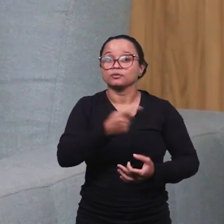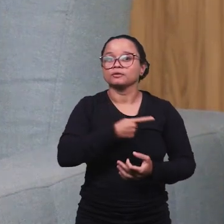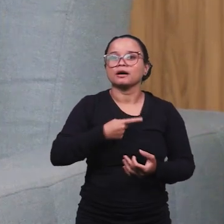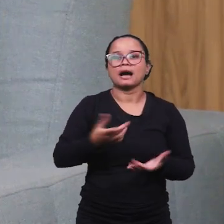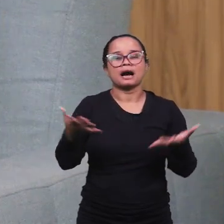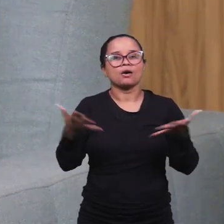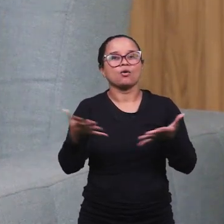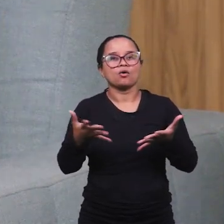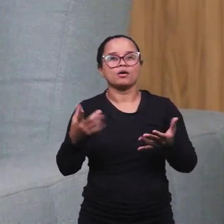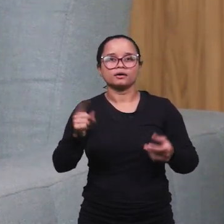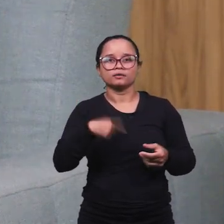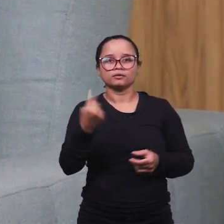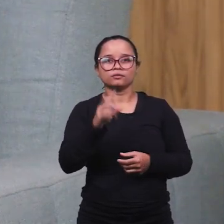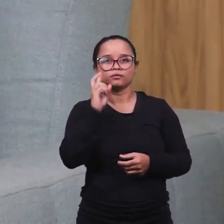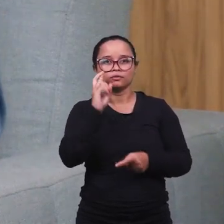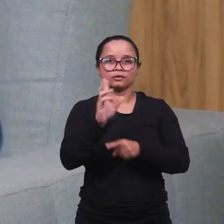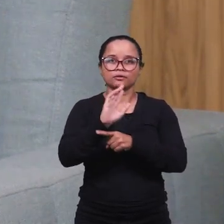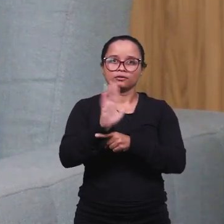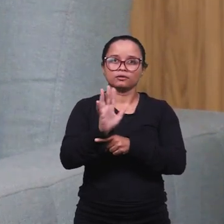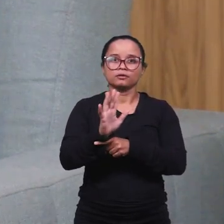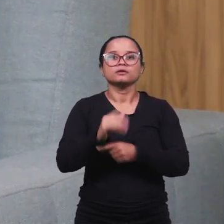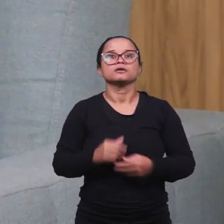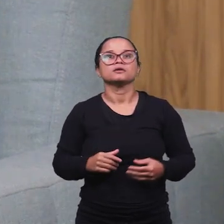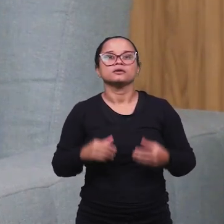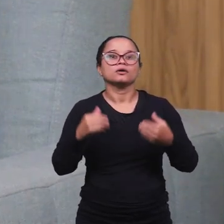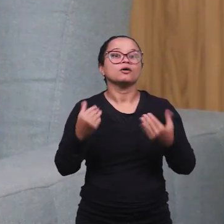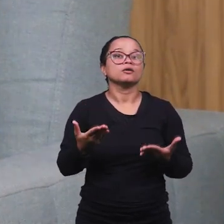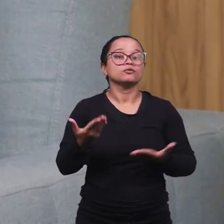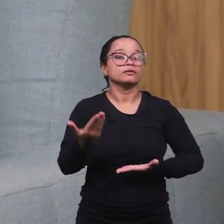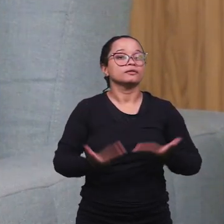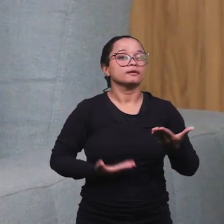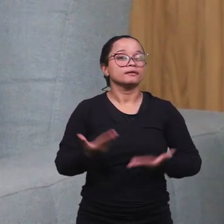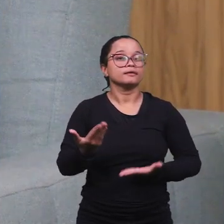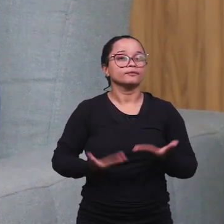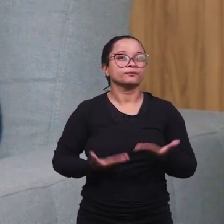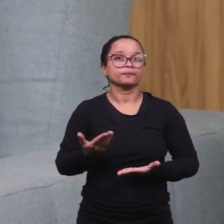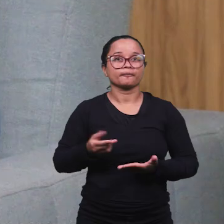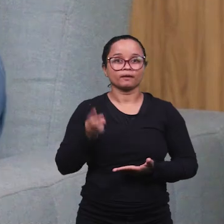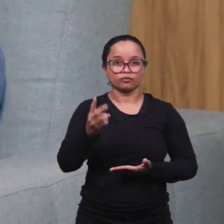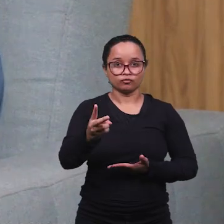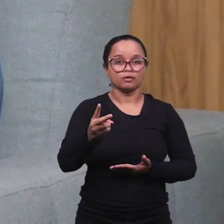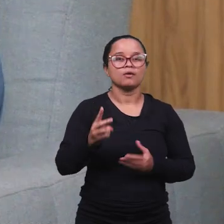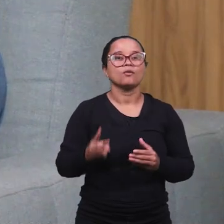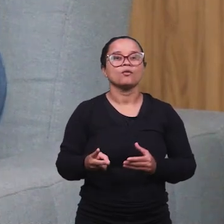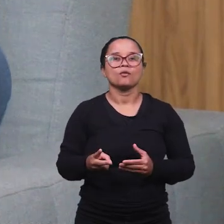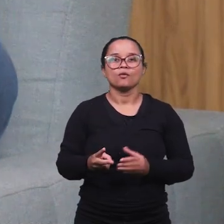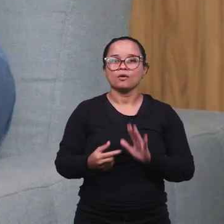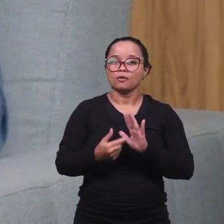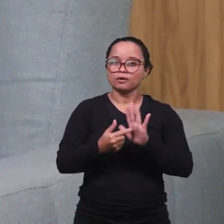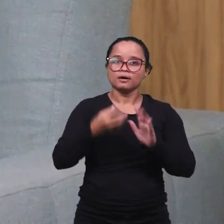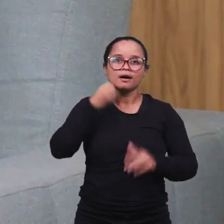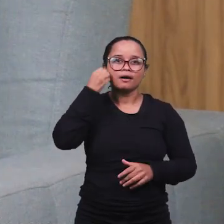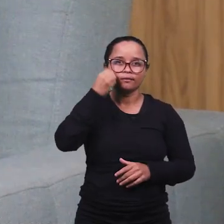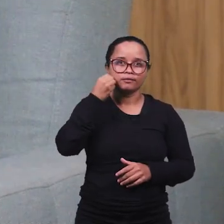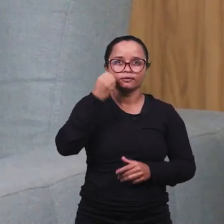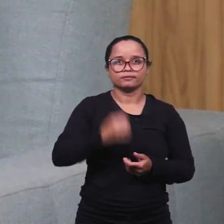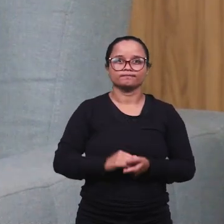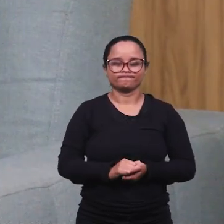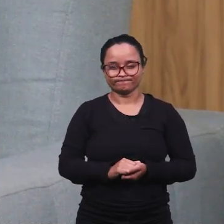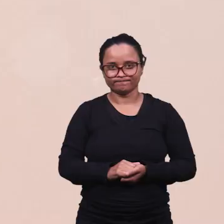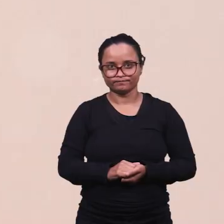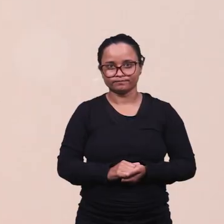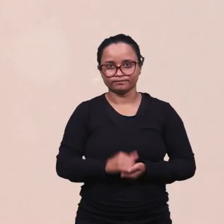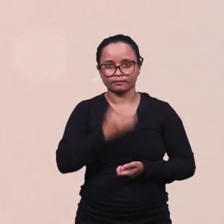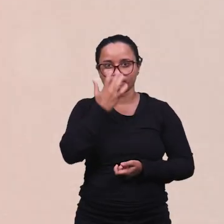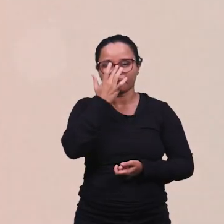pelos pastores. Agora nós vamos assistir mais vídeos onde os nossos irmãos continuam contando as suas